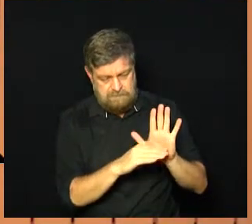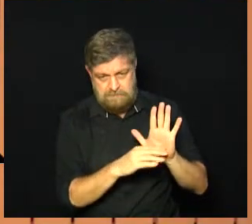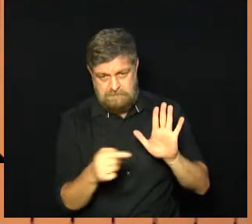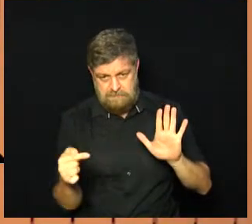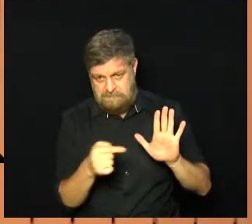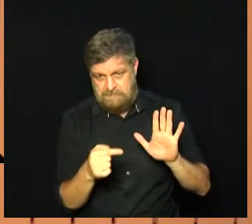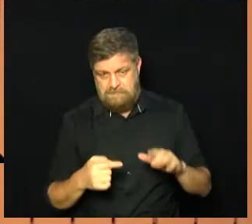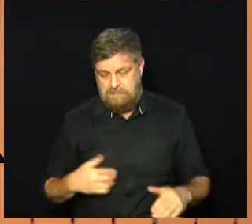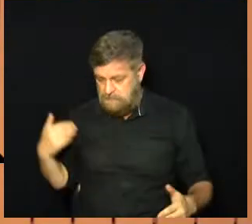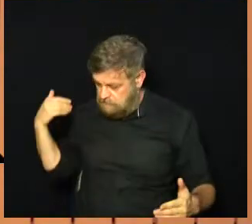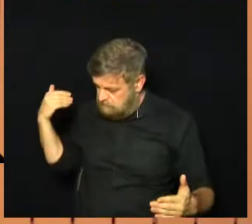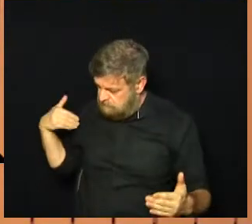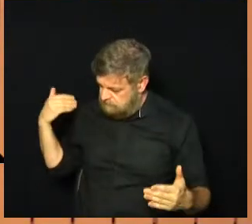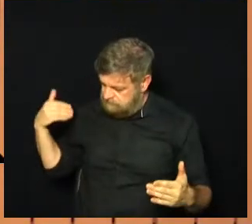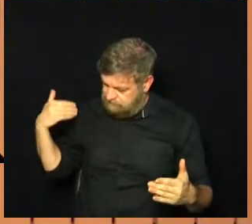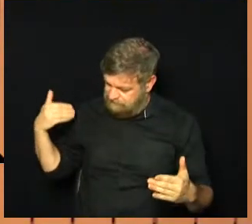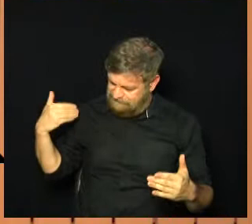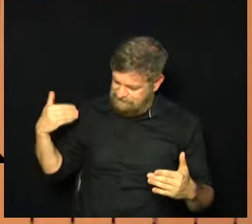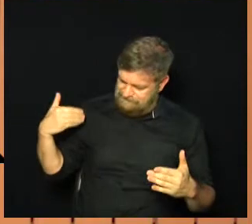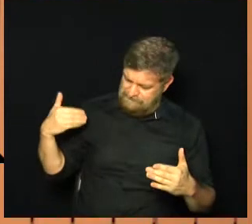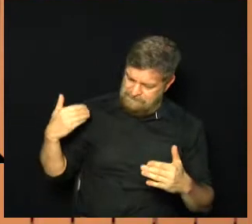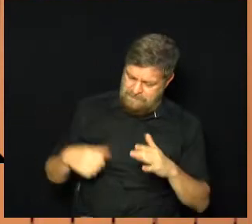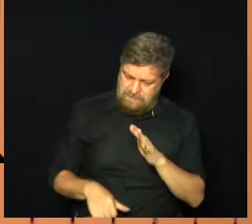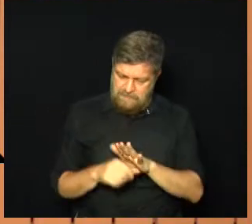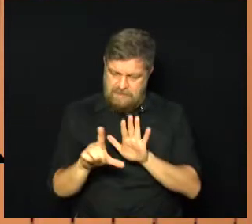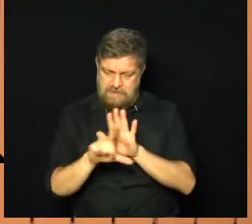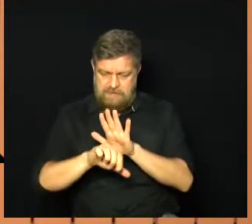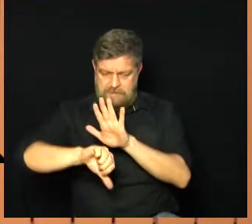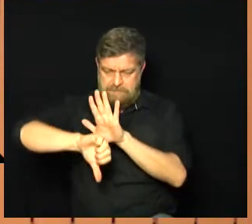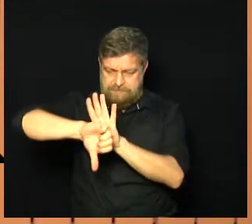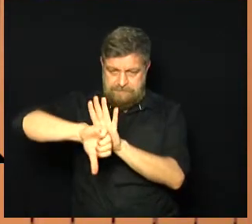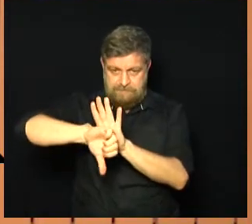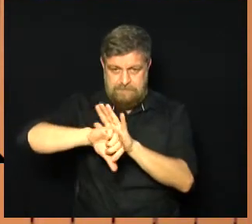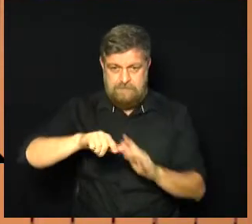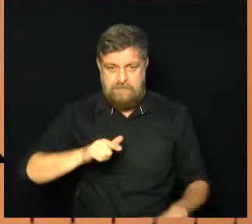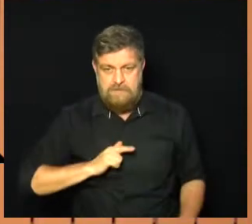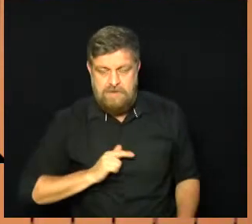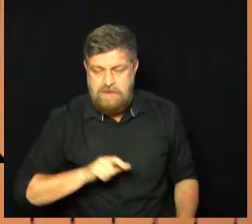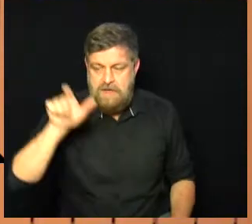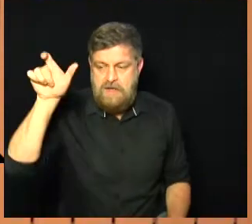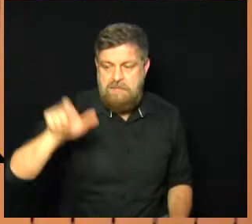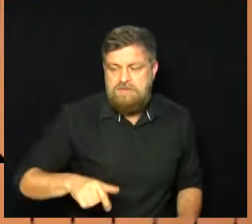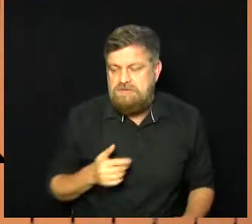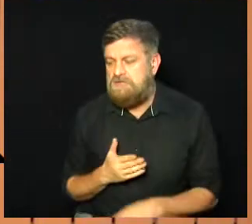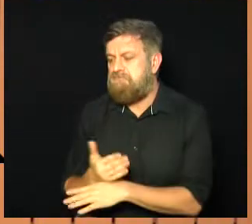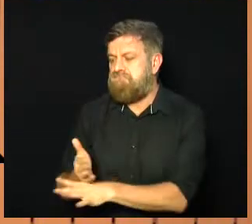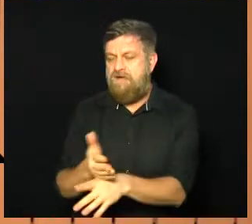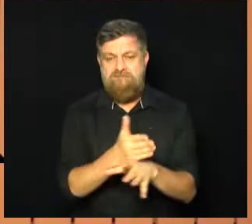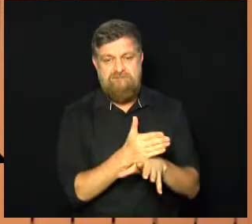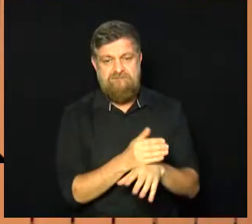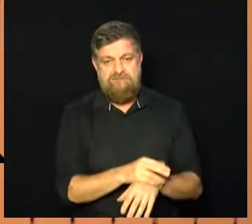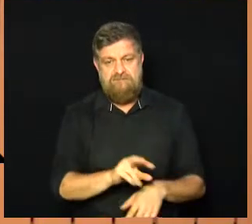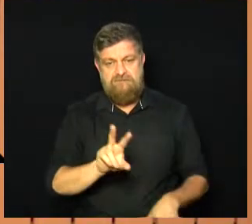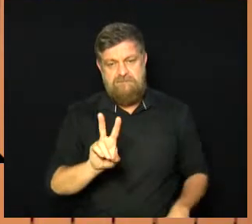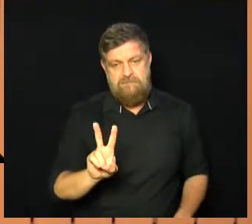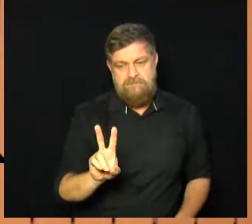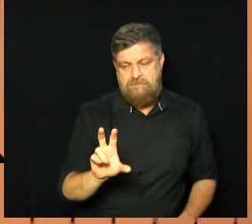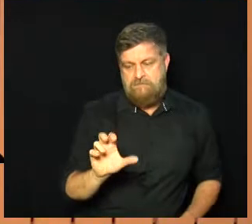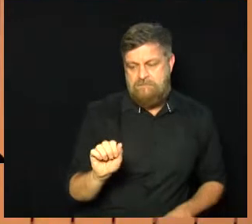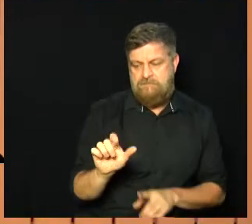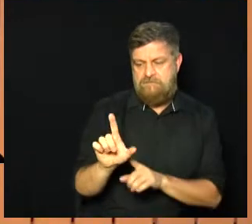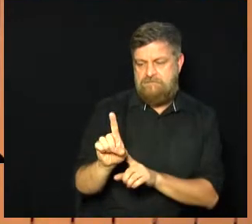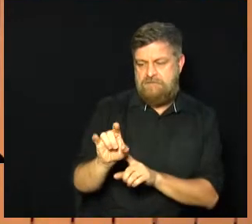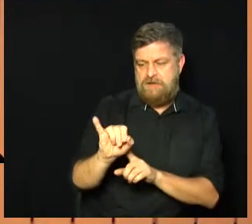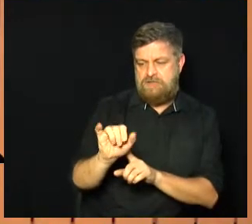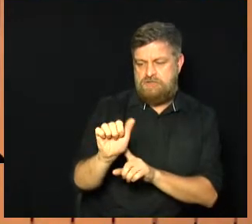período colonial, que foram criados, e a primeira lei criminal que a gente tem é justamente a lei da vadiagem, elas mostram como que essa repressão a